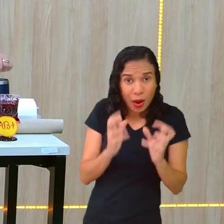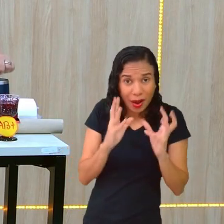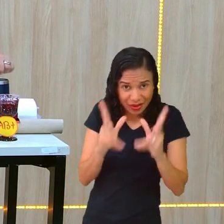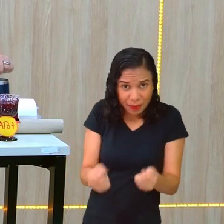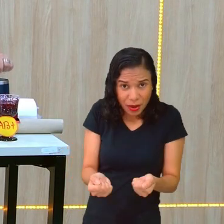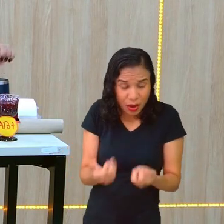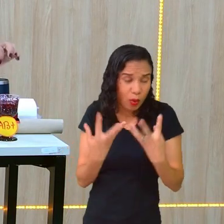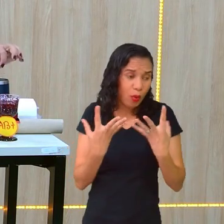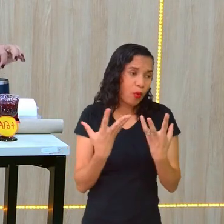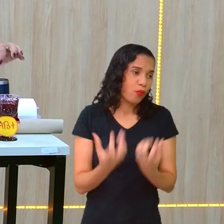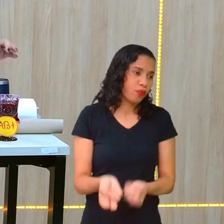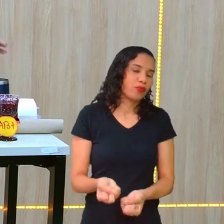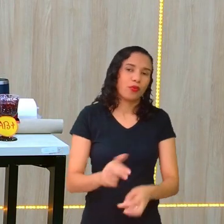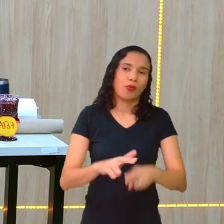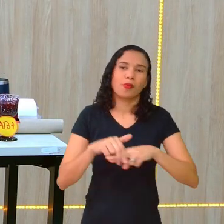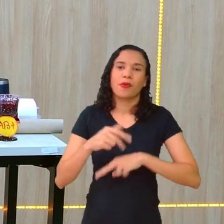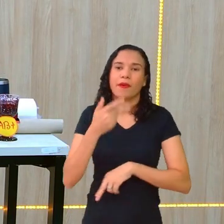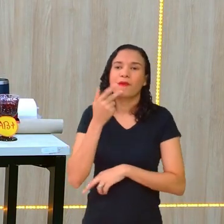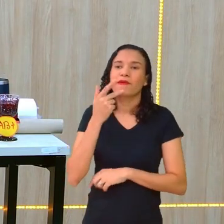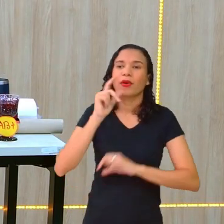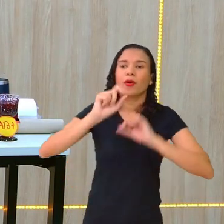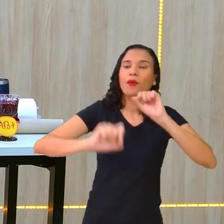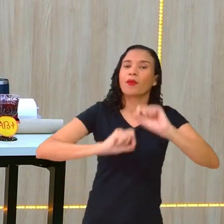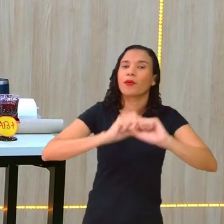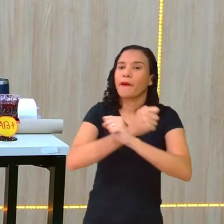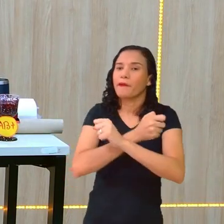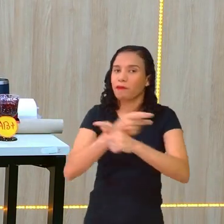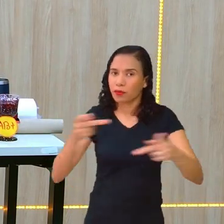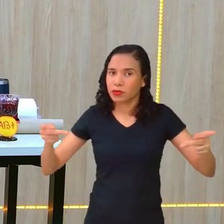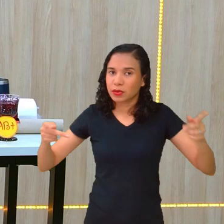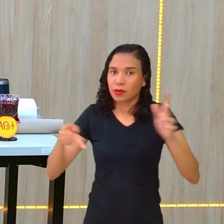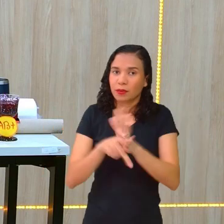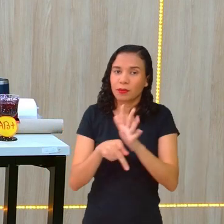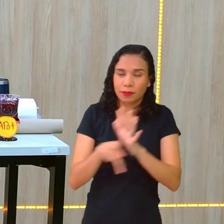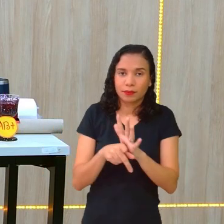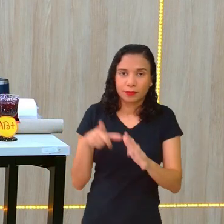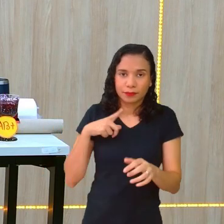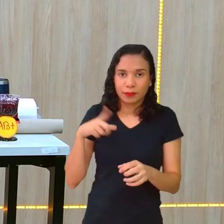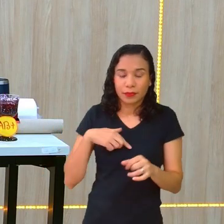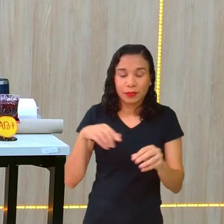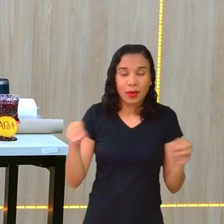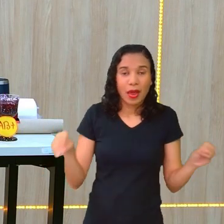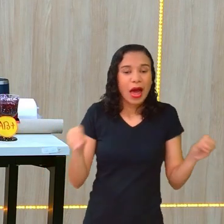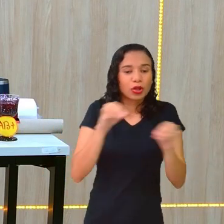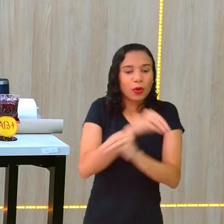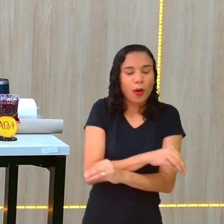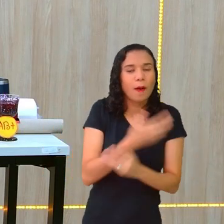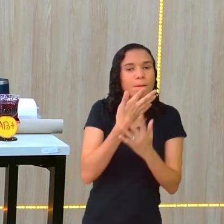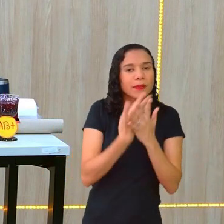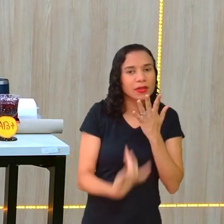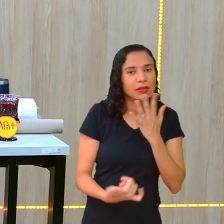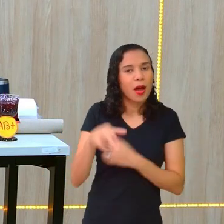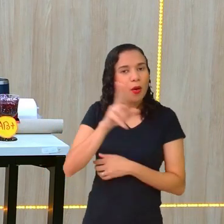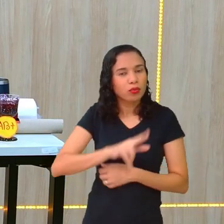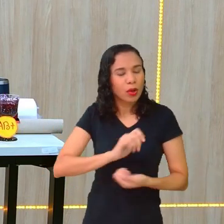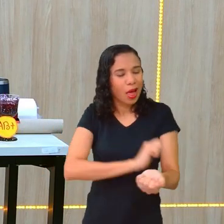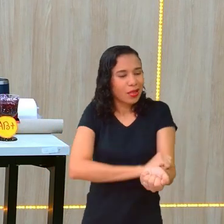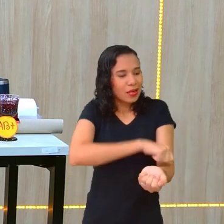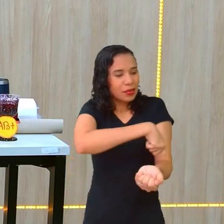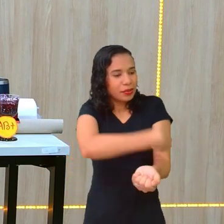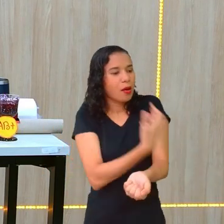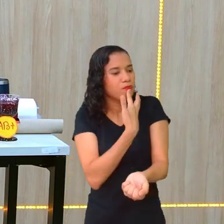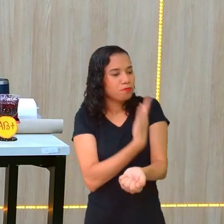de todos. Com isso, eu estou colocando aqui para vocês a questão da transfusão de sangue através dessa simulação,